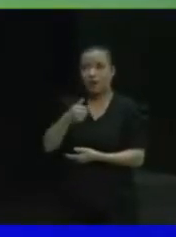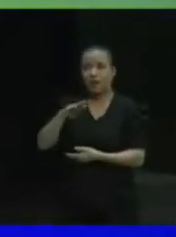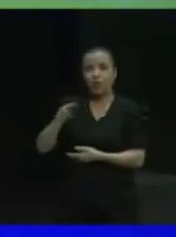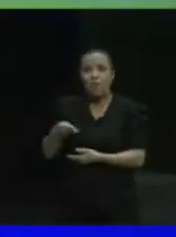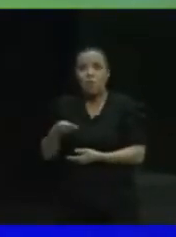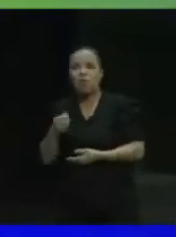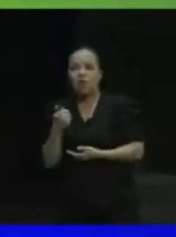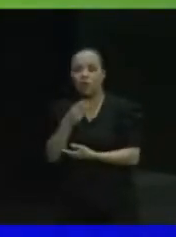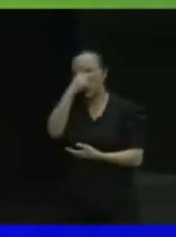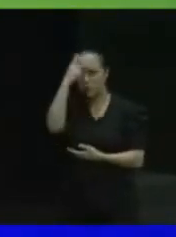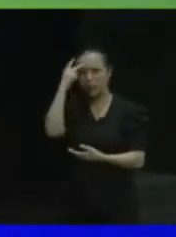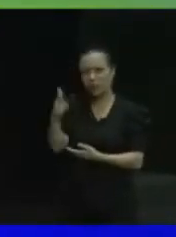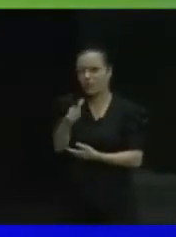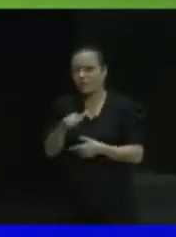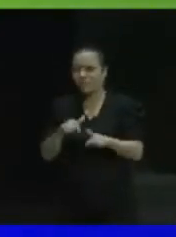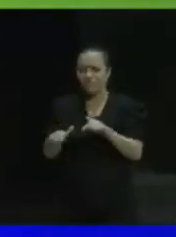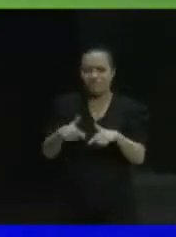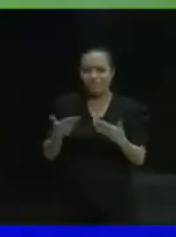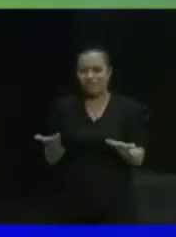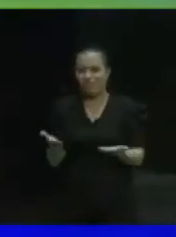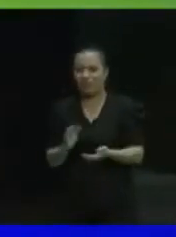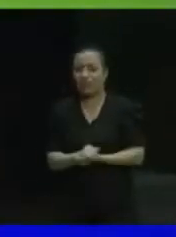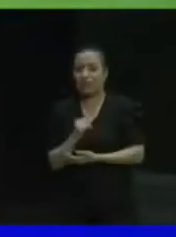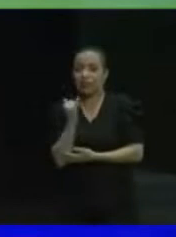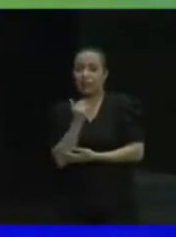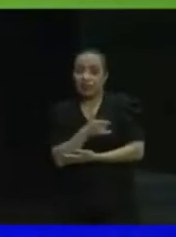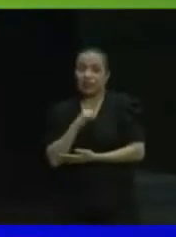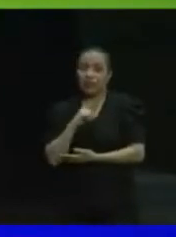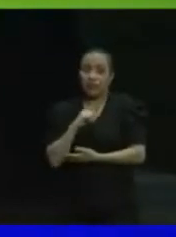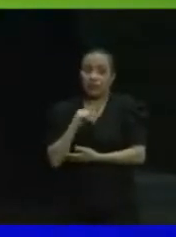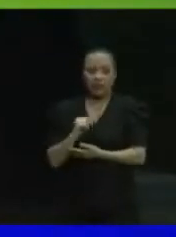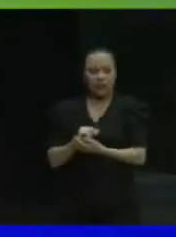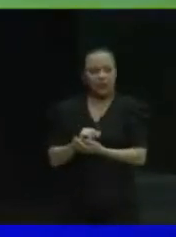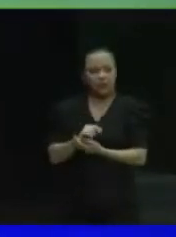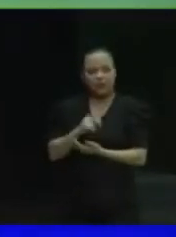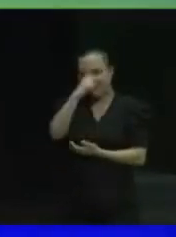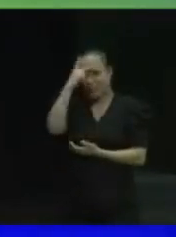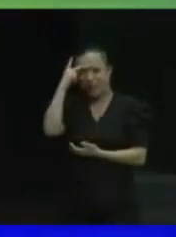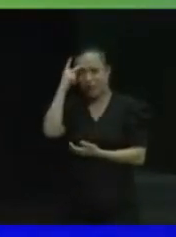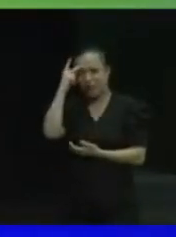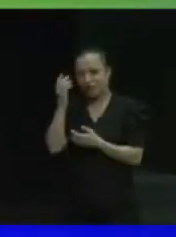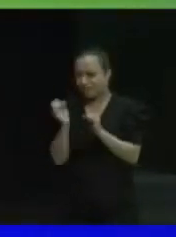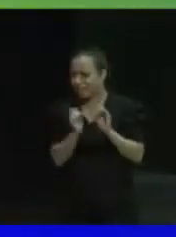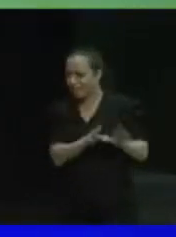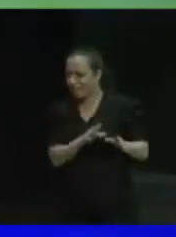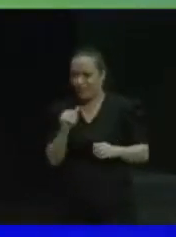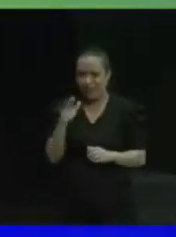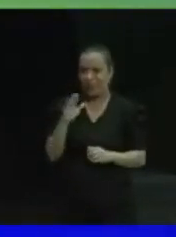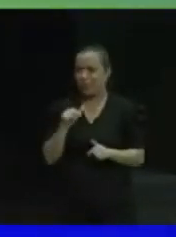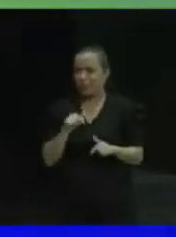de desempregados, sem contar aqueles que já desistiram de procurar